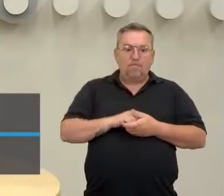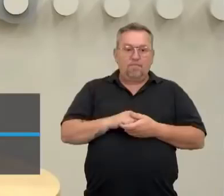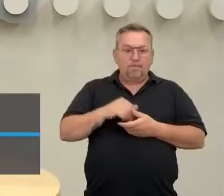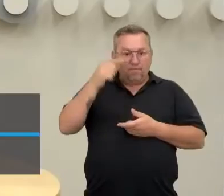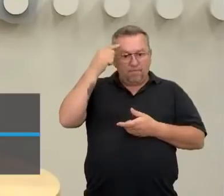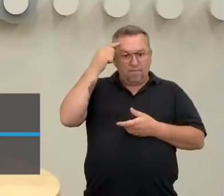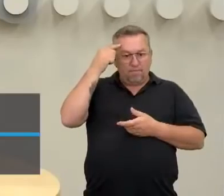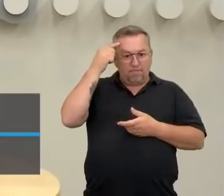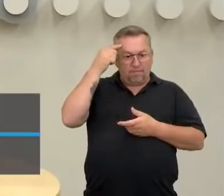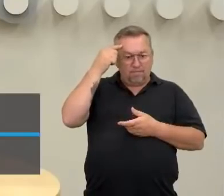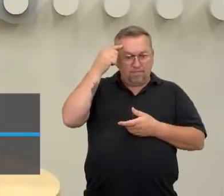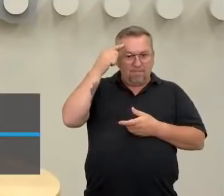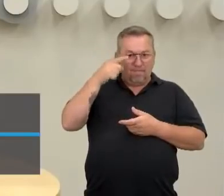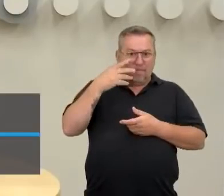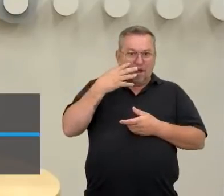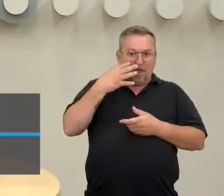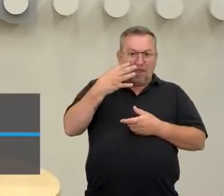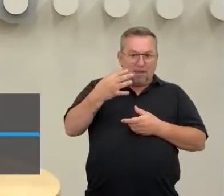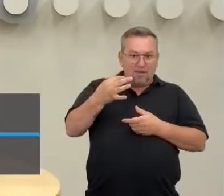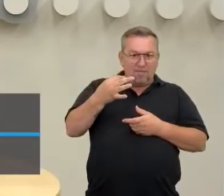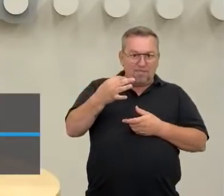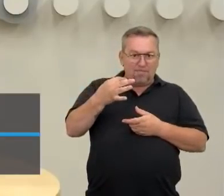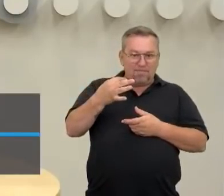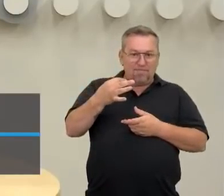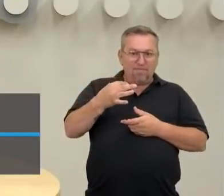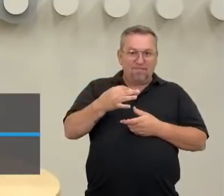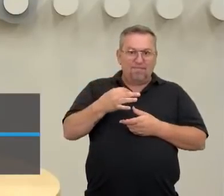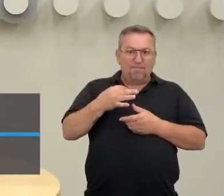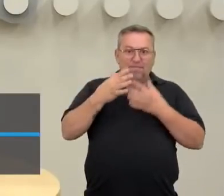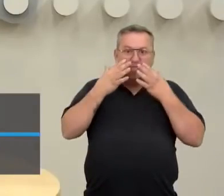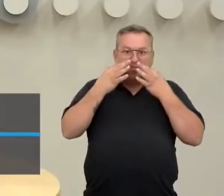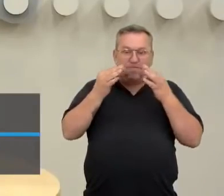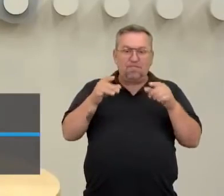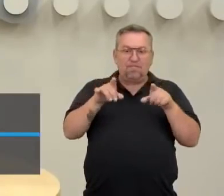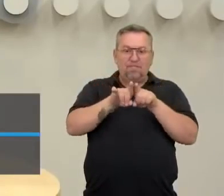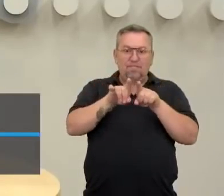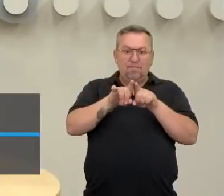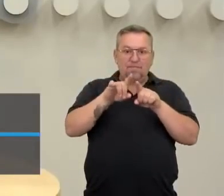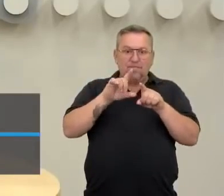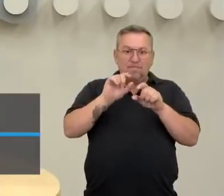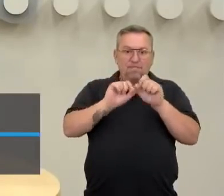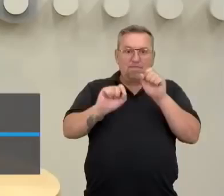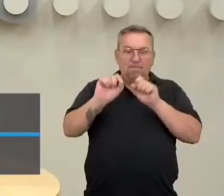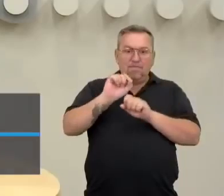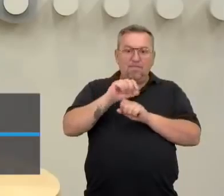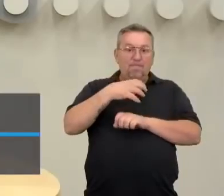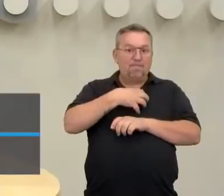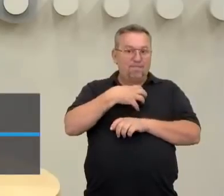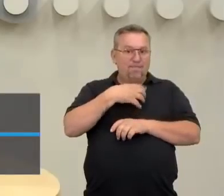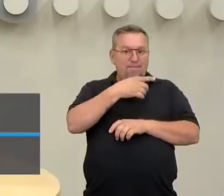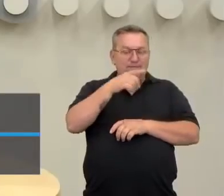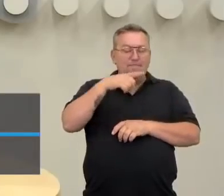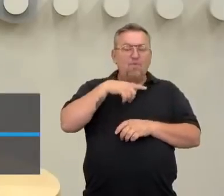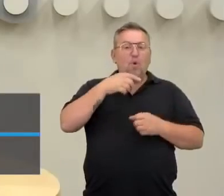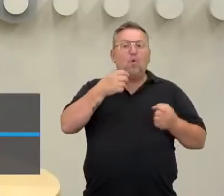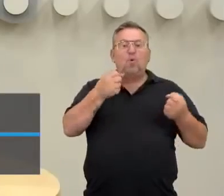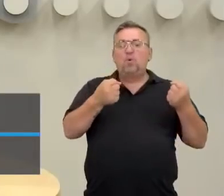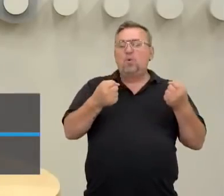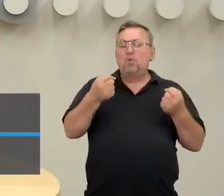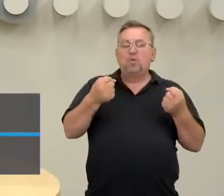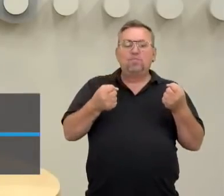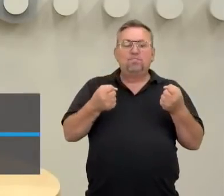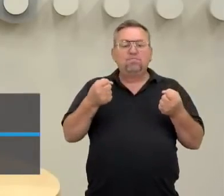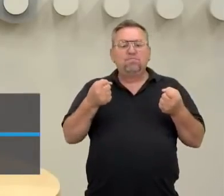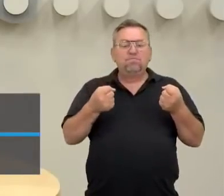é chocar mesmo, é chamar a atenção. Observem, né, vamos pensar da seguinte forma: você está dirigindo o